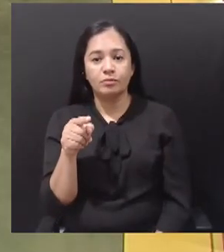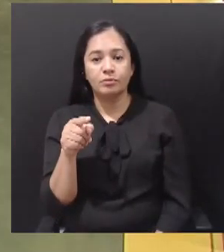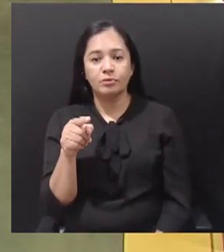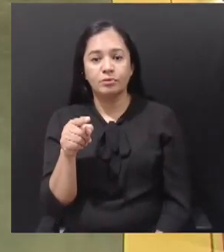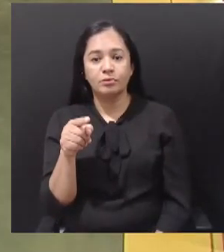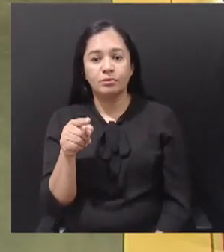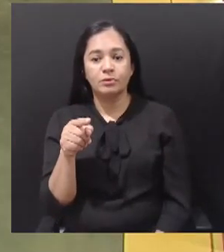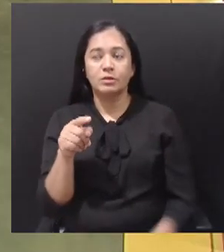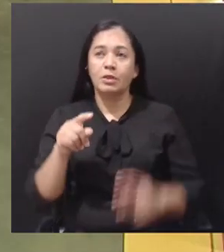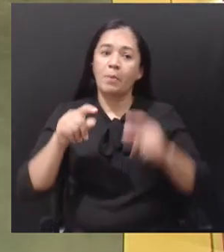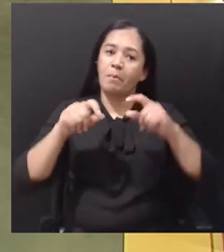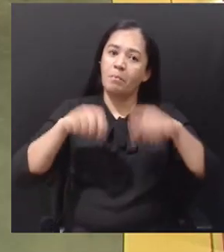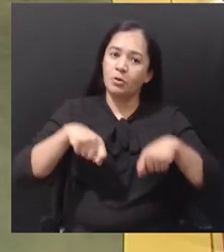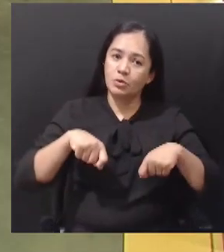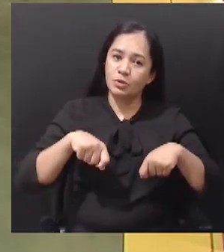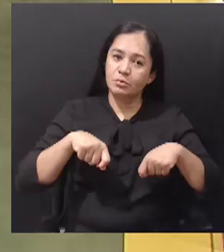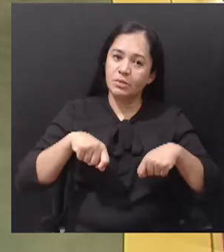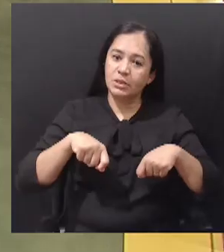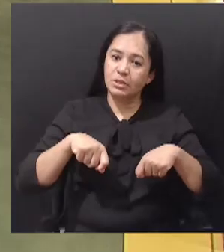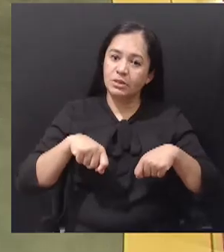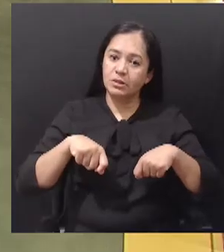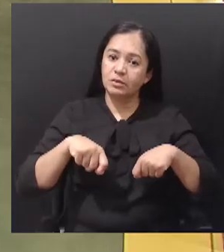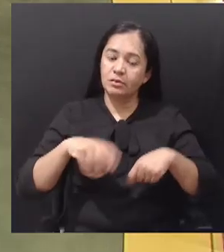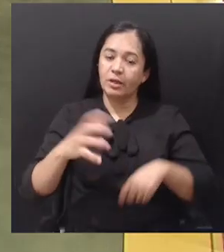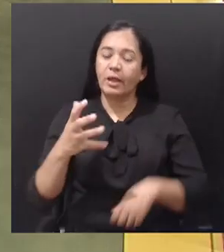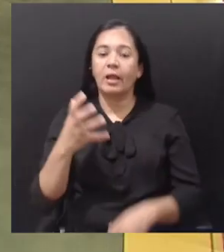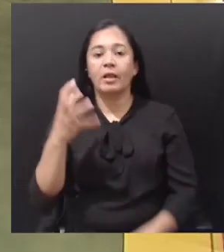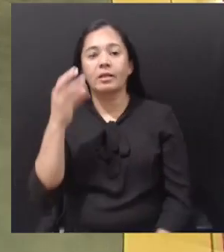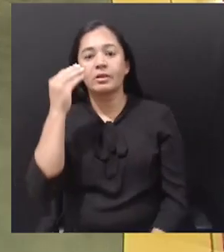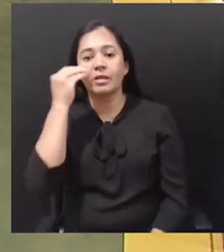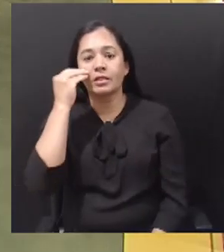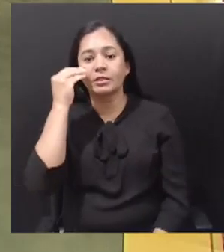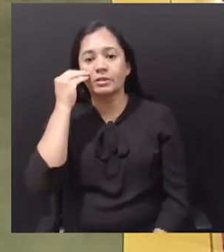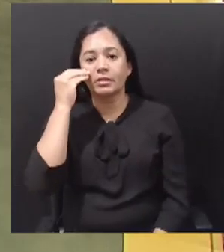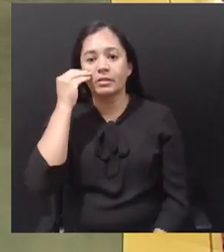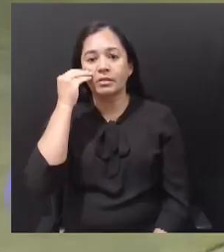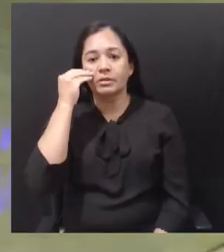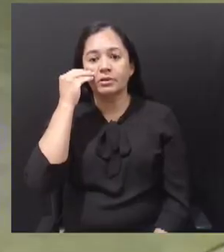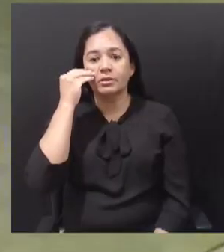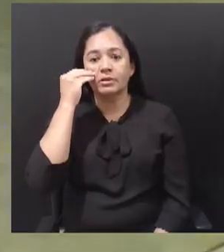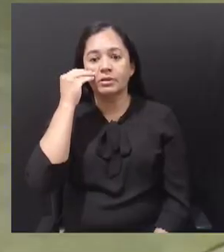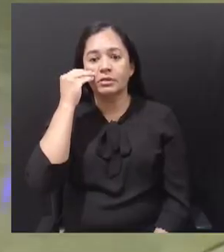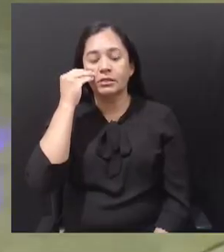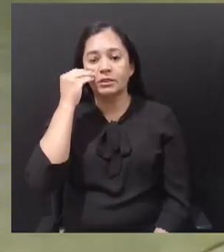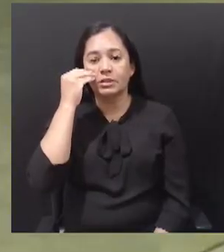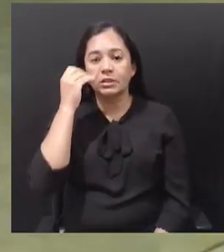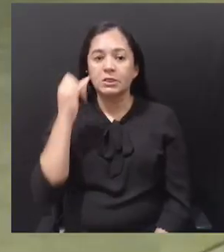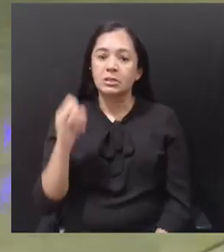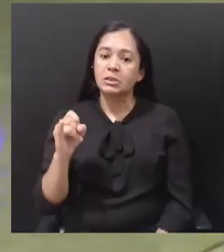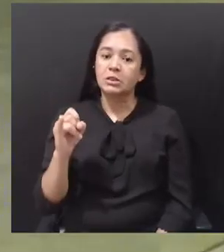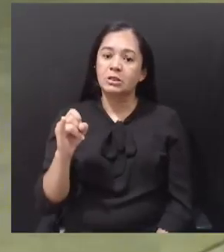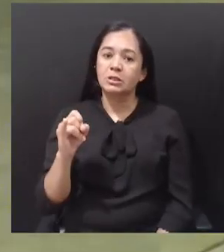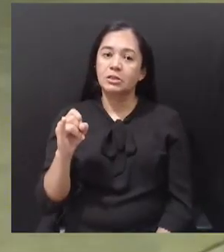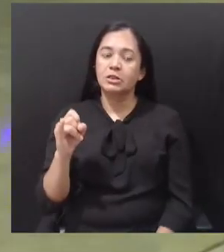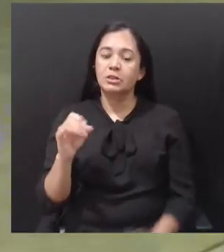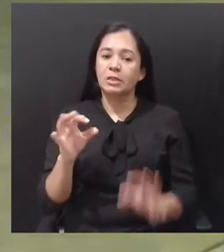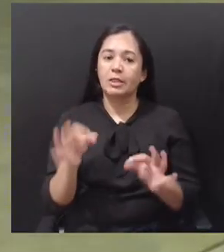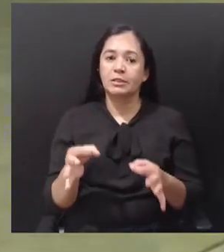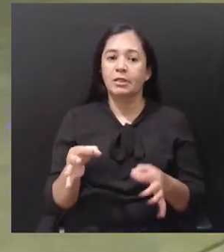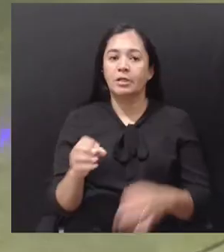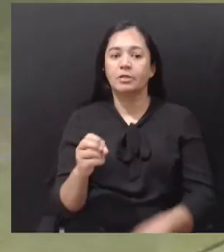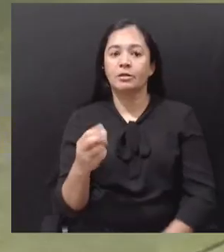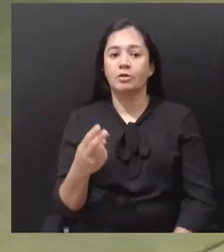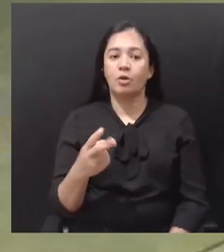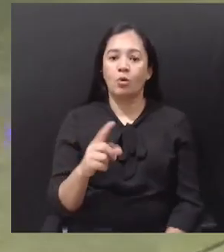hipóteses que você quer testar para ver se elas estão corretas ou não. Se ela não tiver